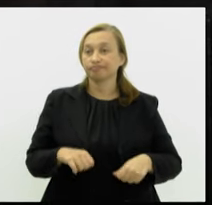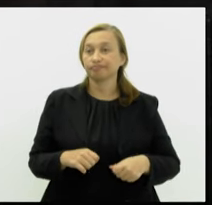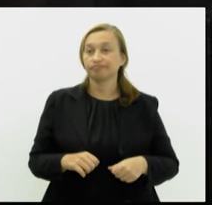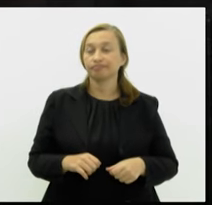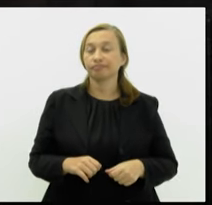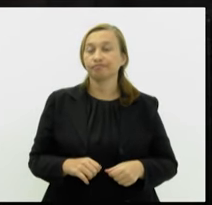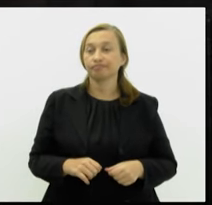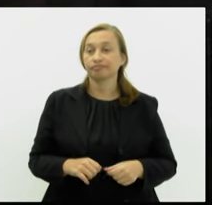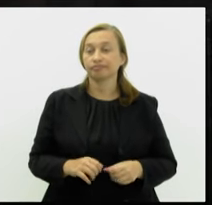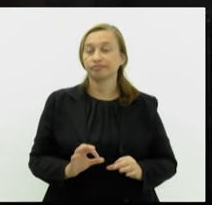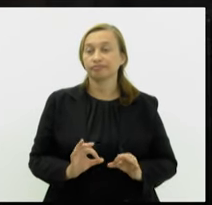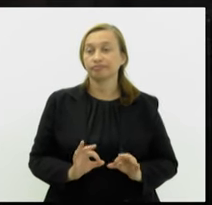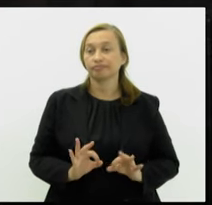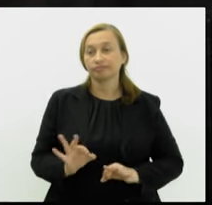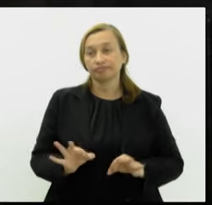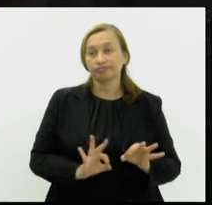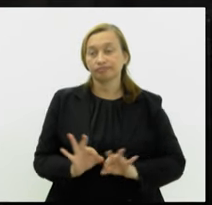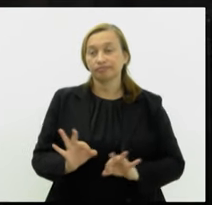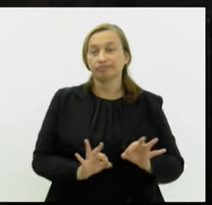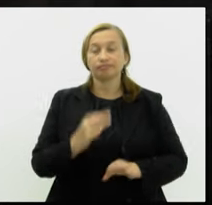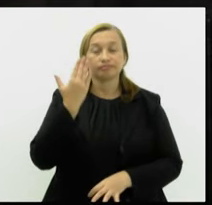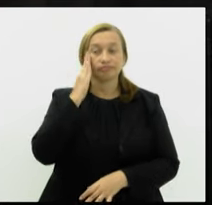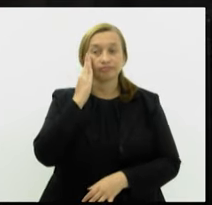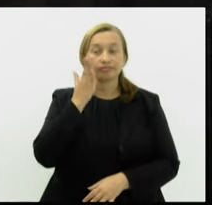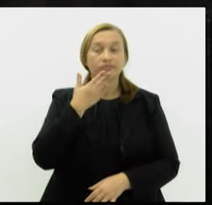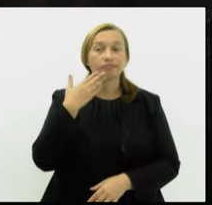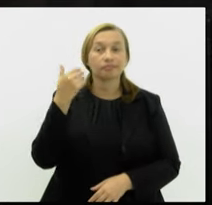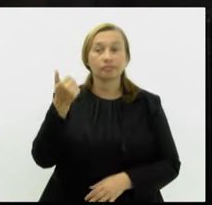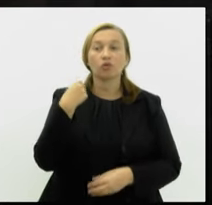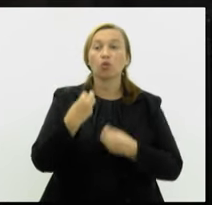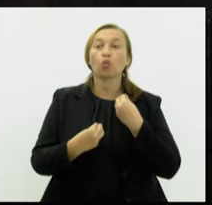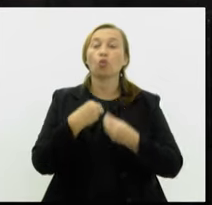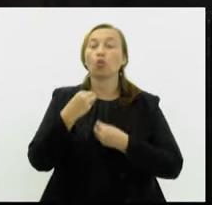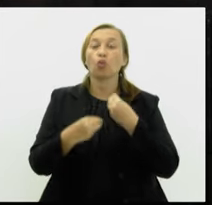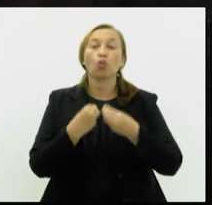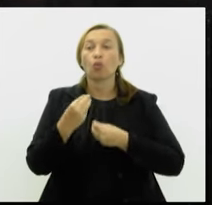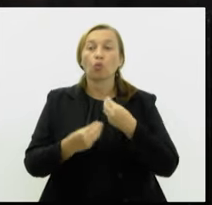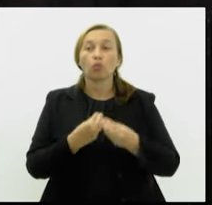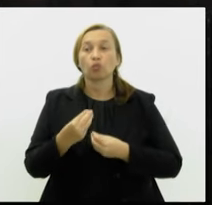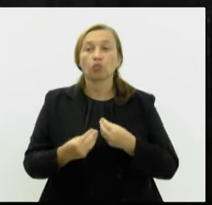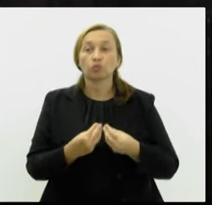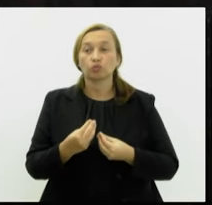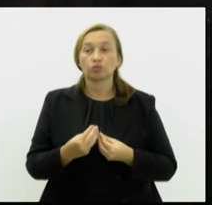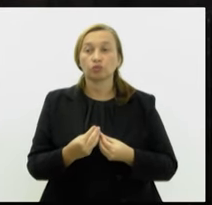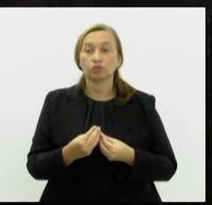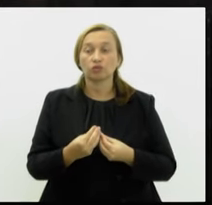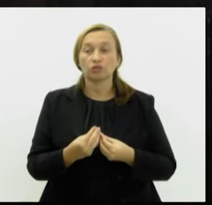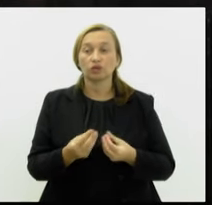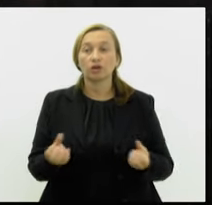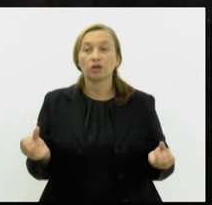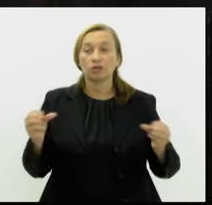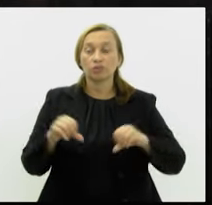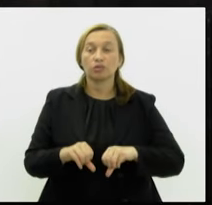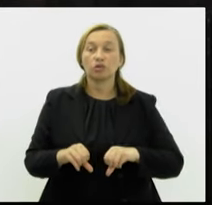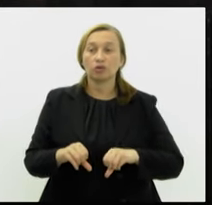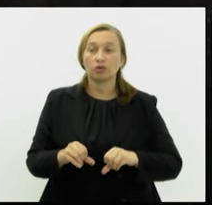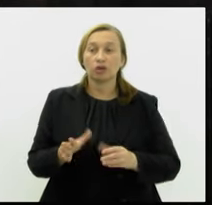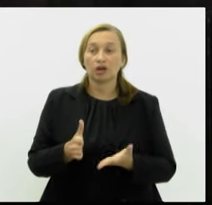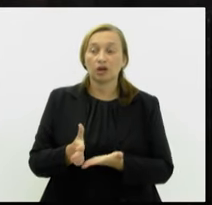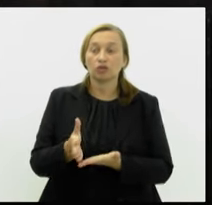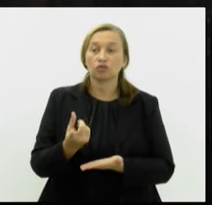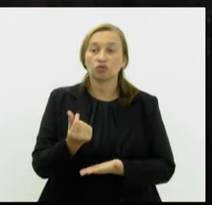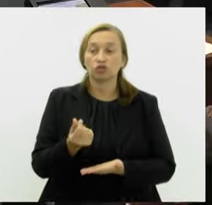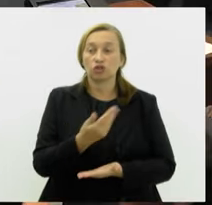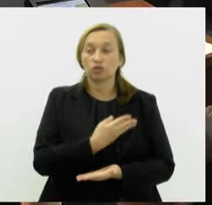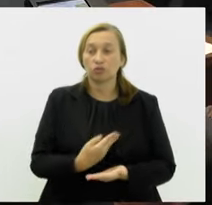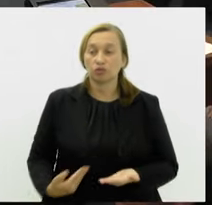desmistificação para que a gente possa entender como é que vão, de mal a pior, as nossas contas públicas. Obrigado,